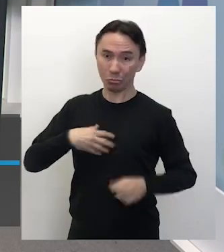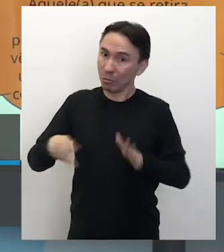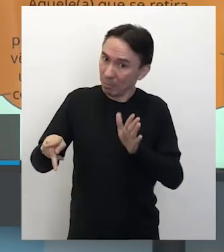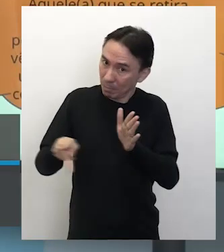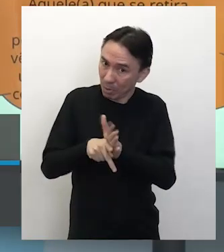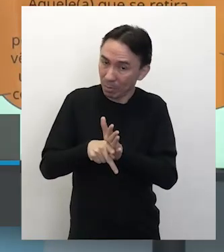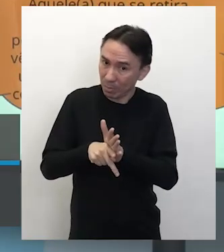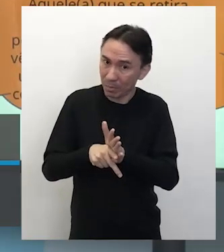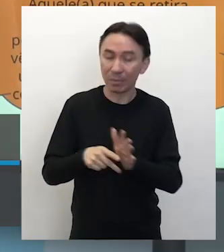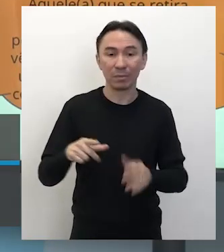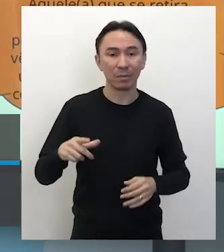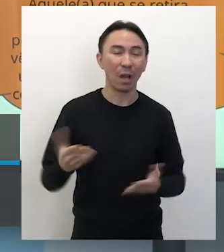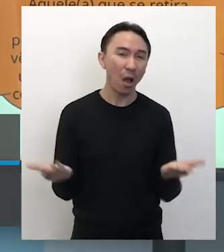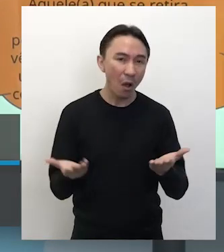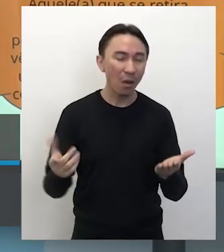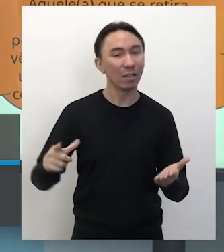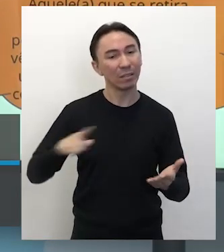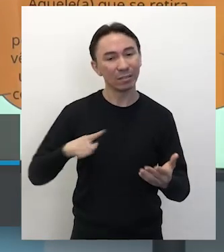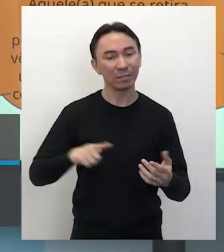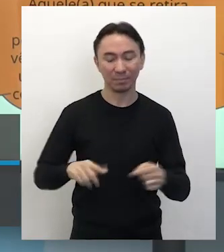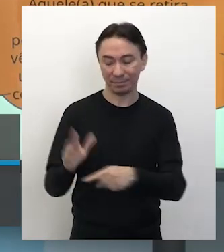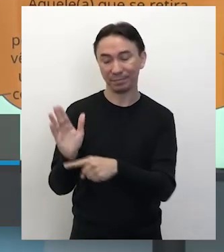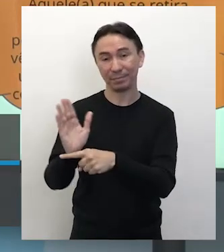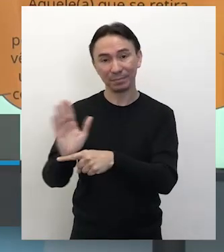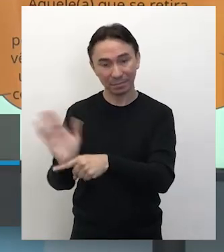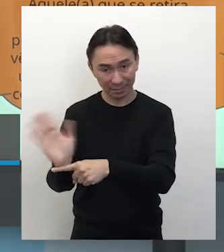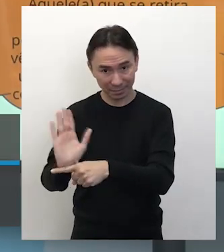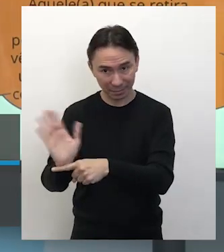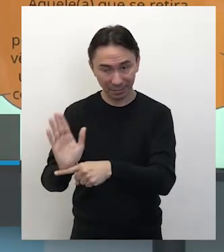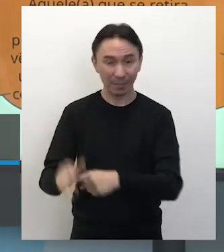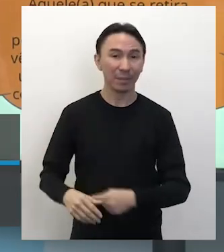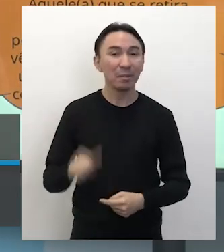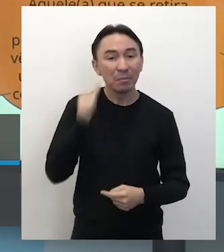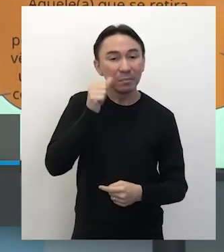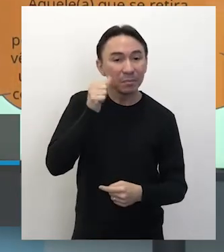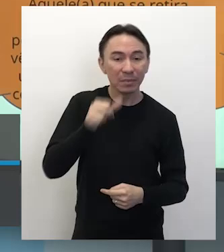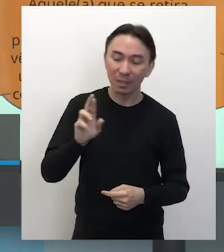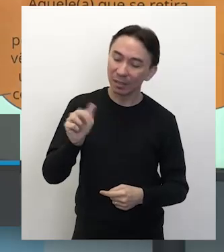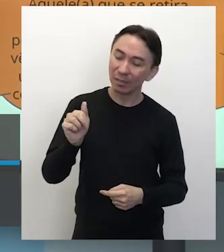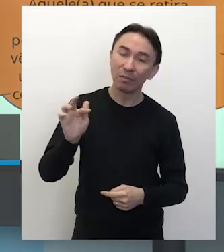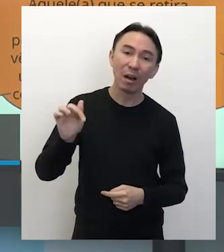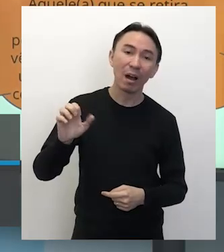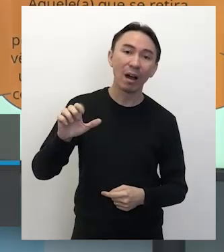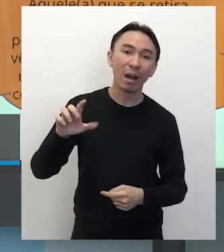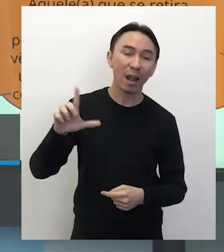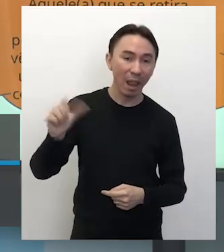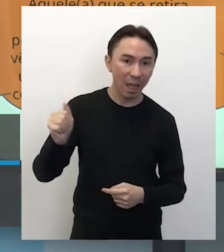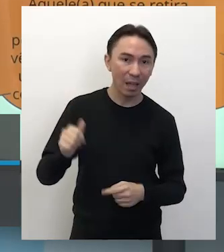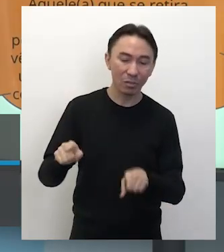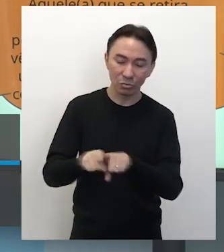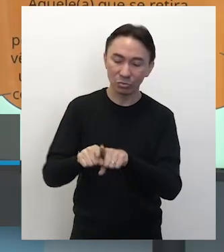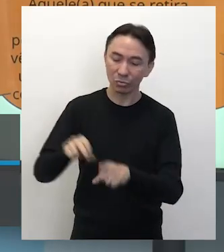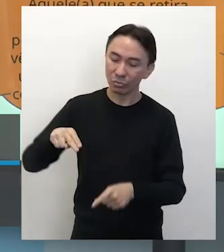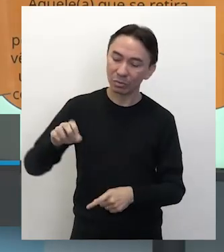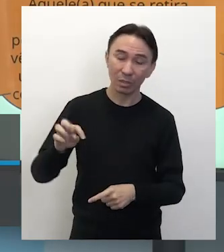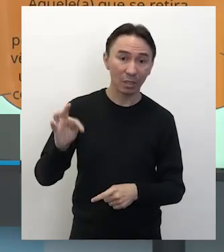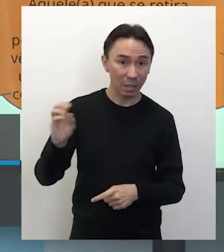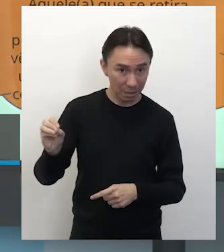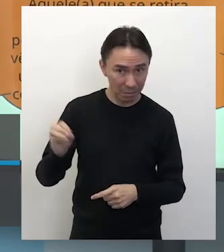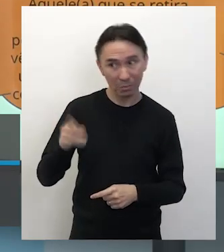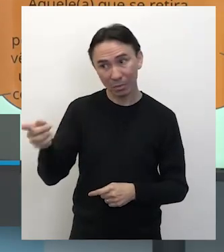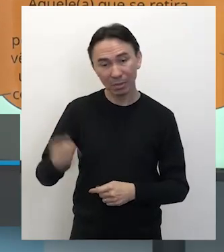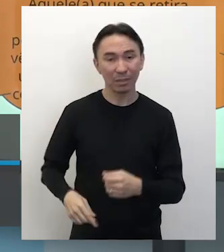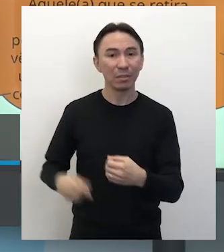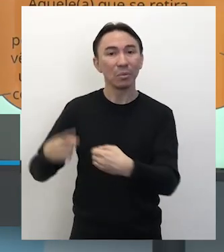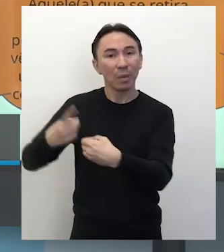vão observar que a gente vai ter um videozinho e a Rafaela, junto com o Neto, a Rafaela é de Biúna, o Neto é de São Roque, muito